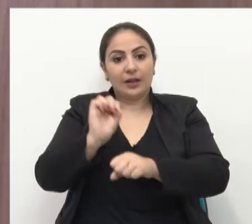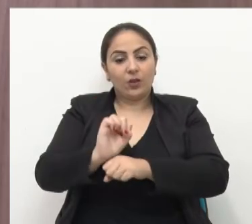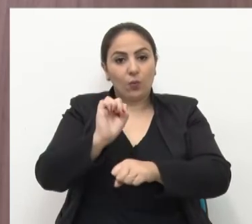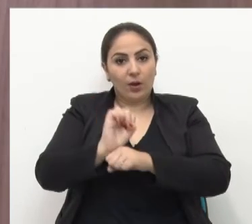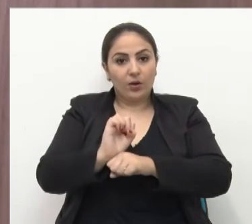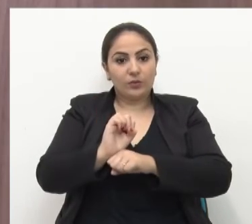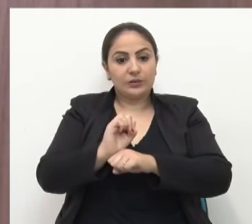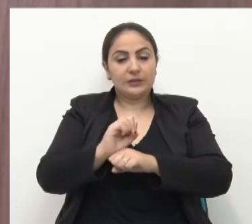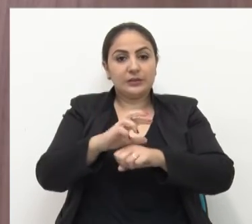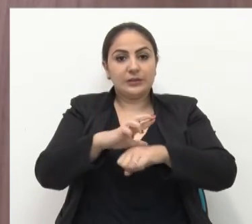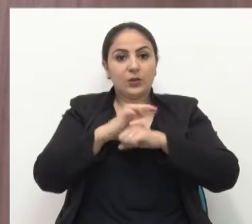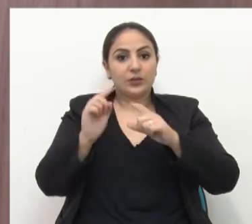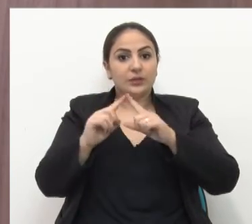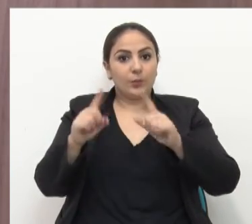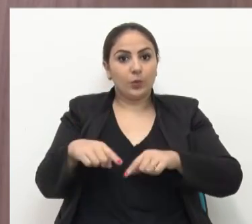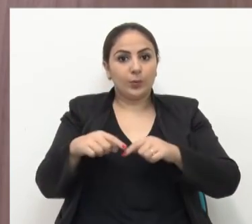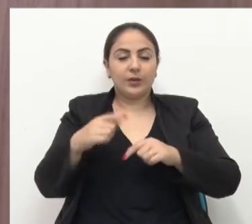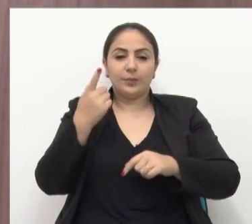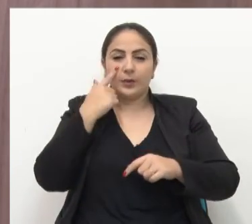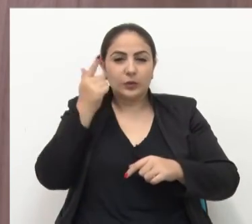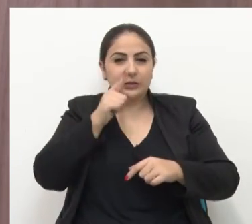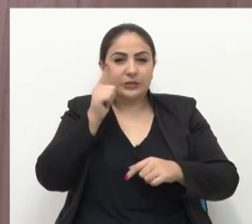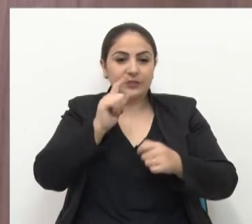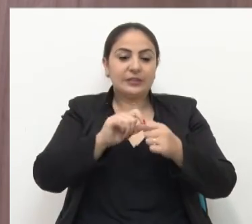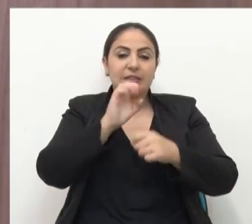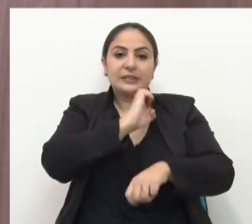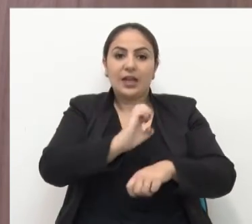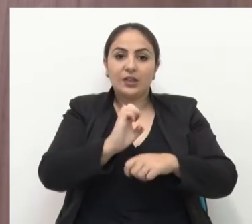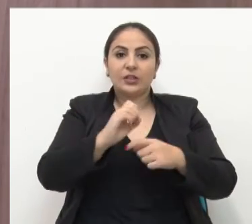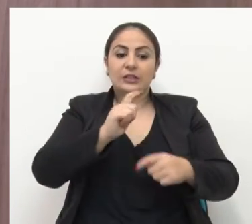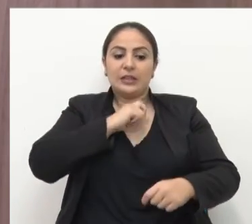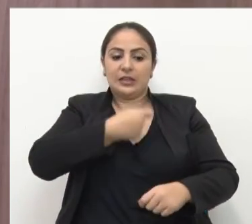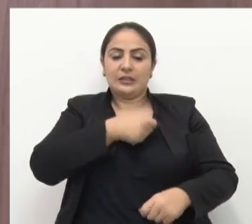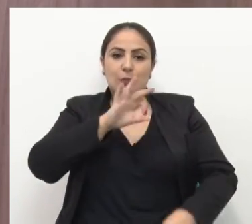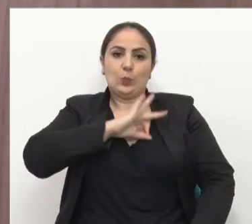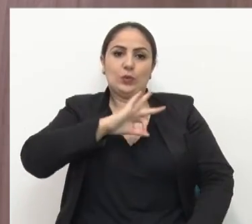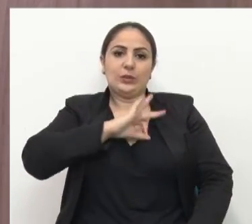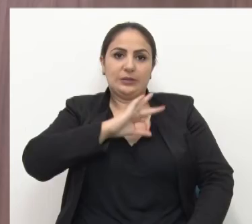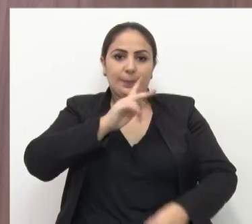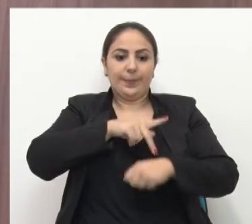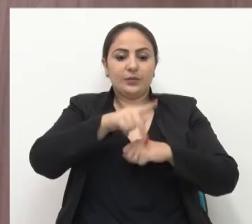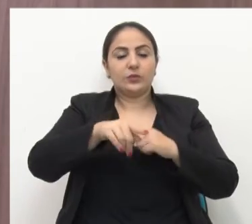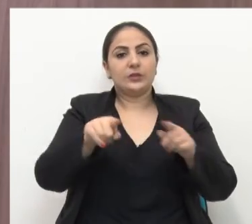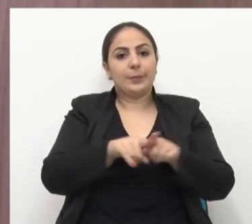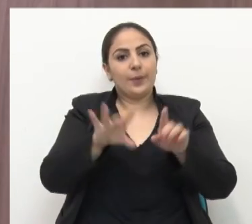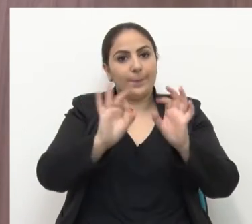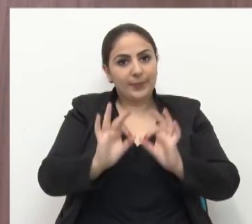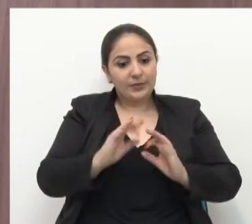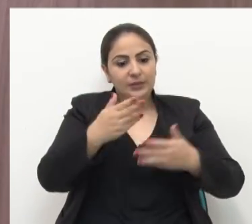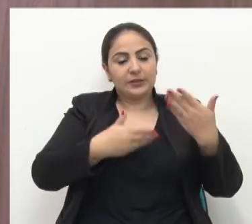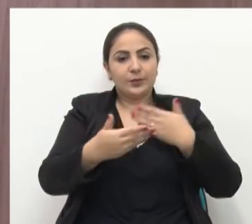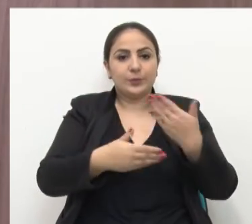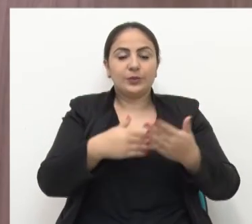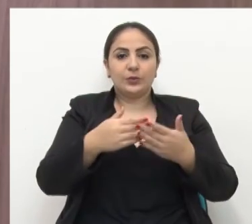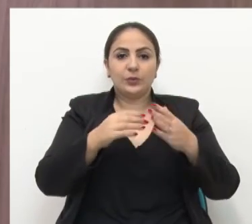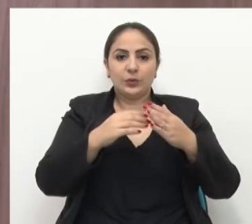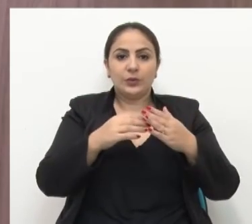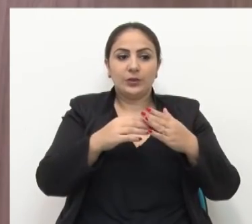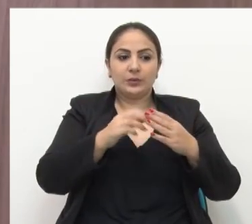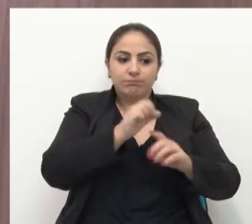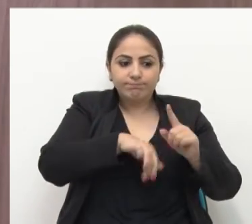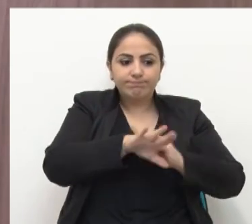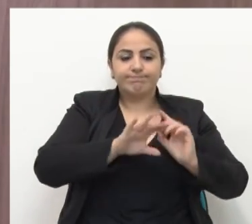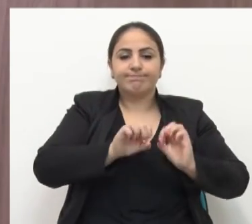estadual de segurança pública para estágio nas delegacias de polícia que de passo fundo e também do plano decimal de atendimento